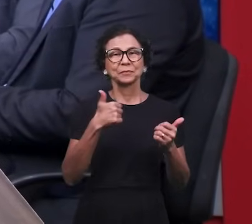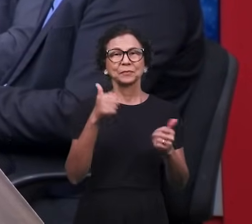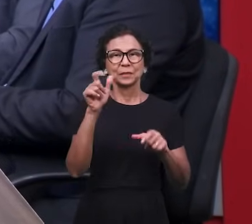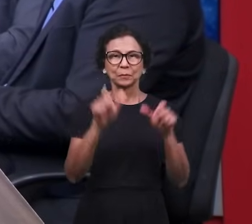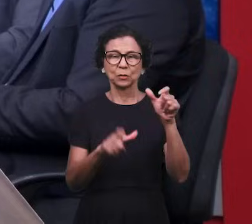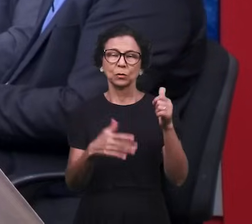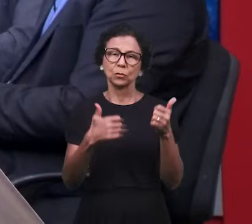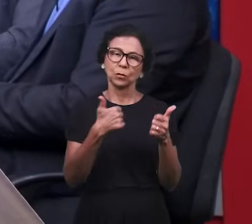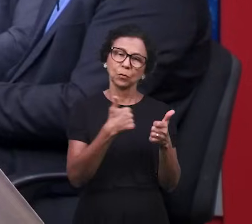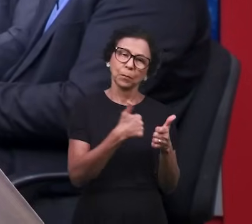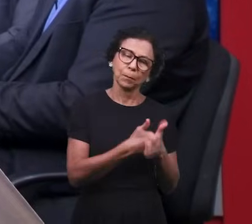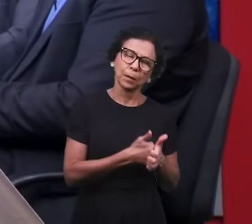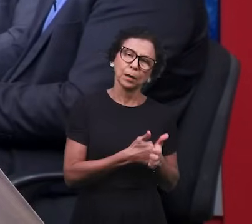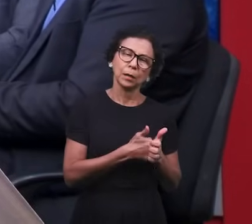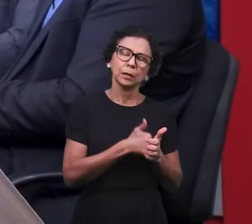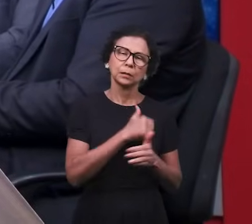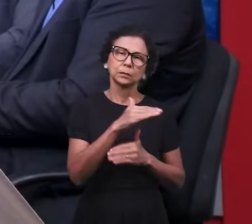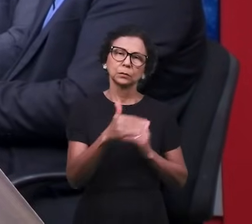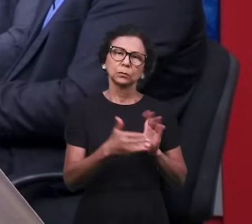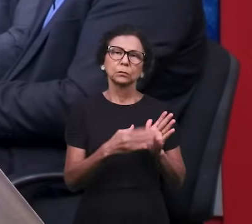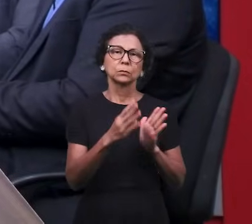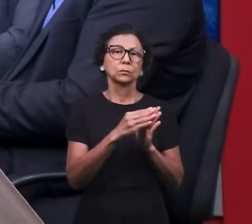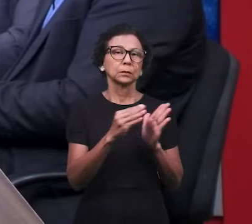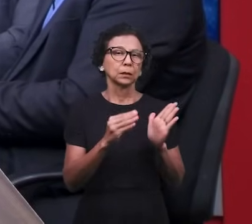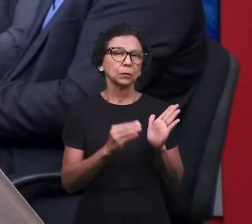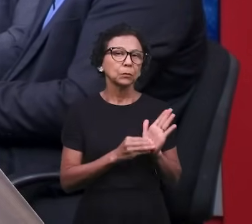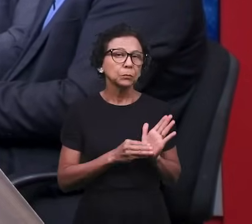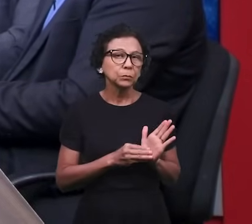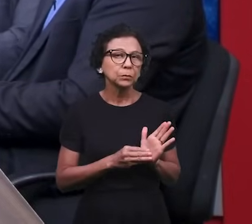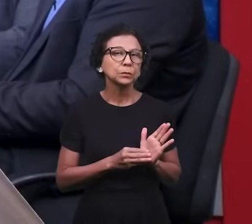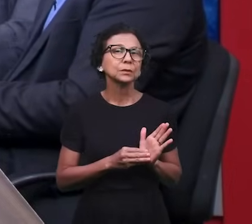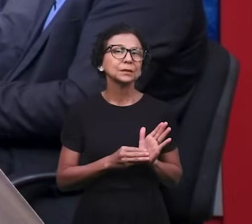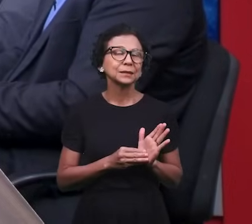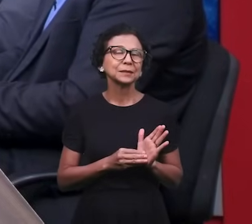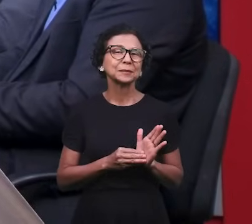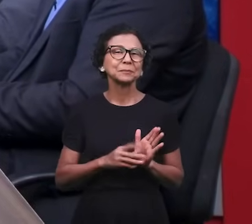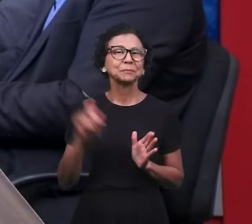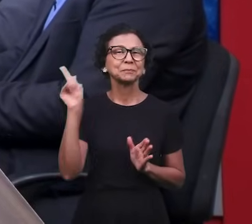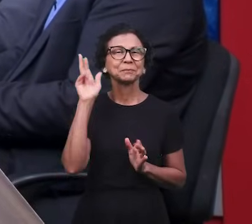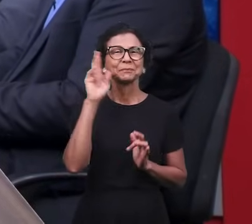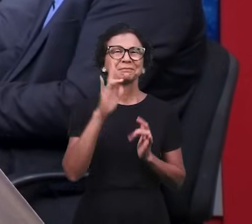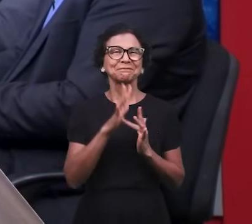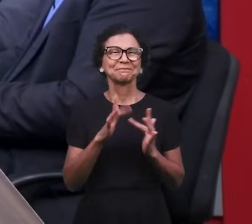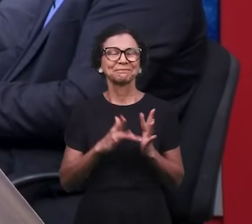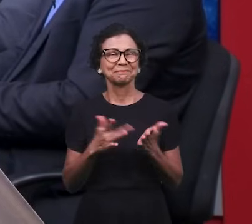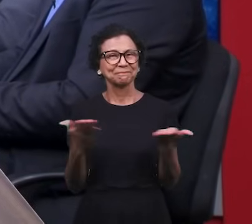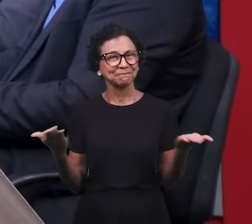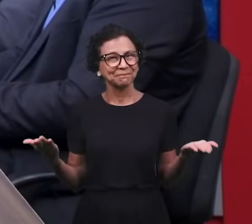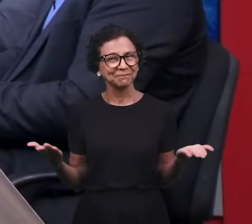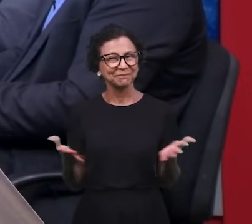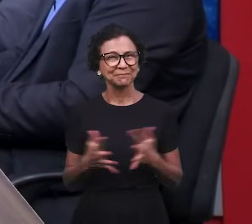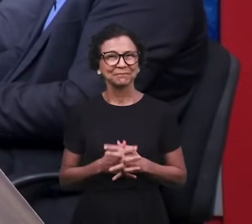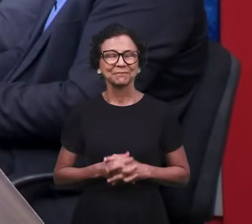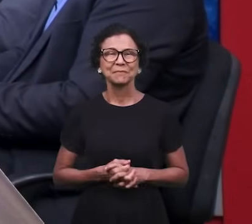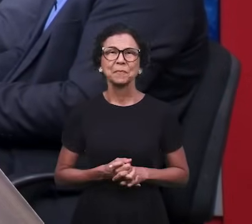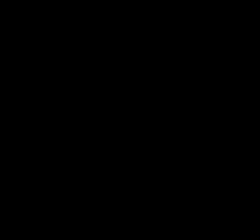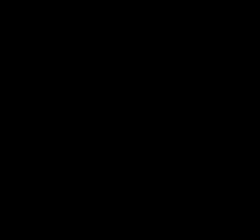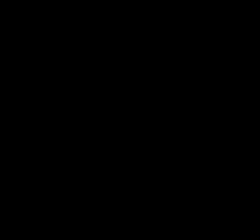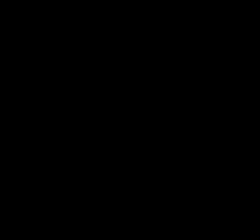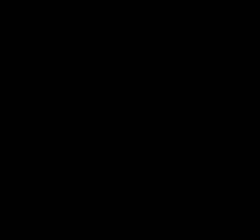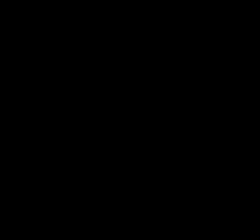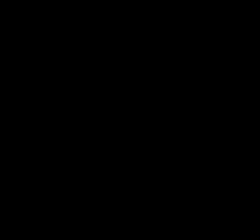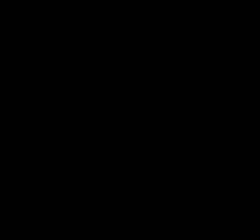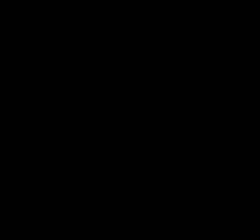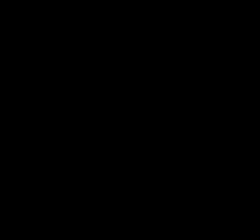irmãos que nos acompanharam ao longo desses episódios, tratando desse assunto. A todos, a paz do Senhor Jesus.